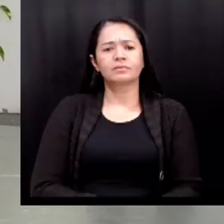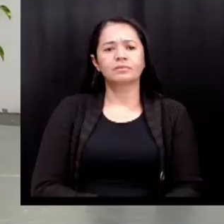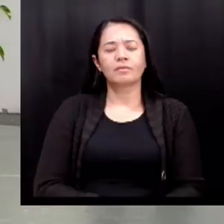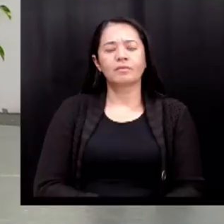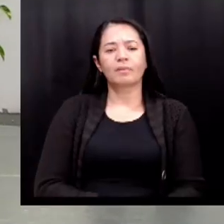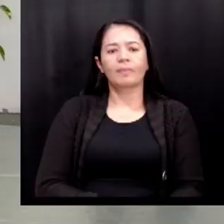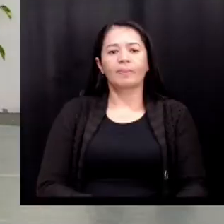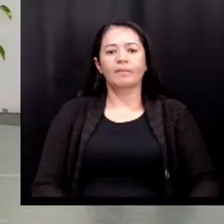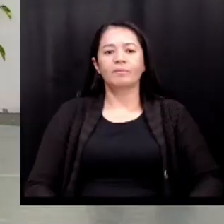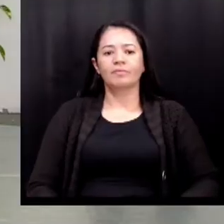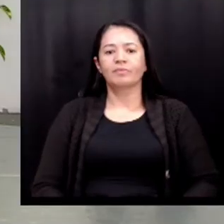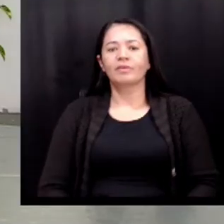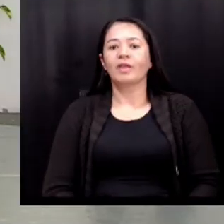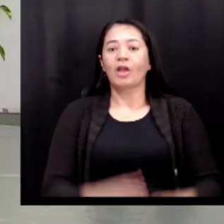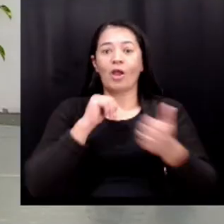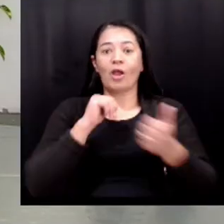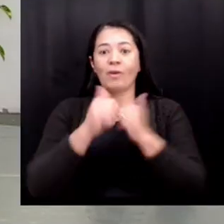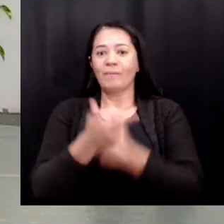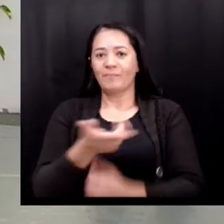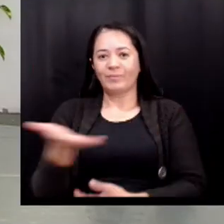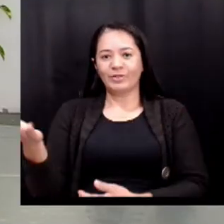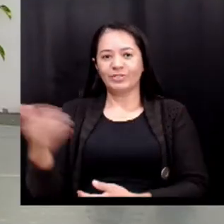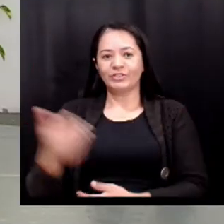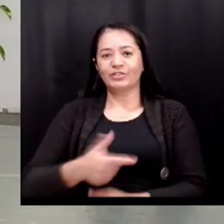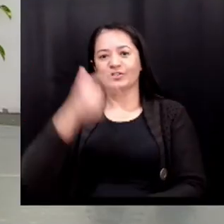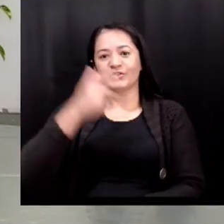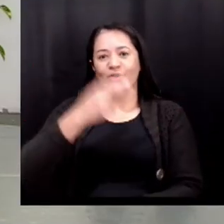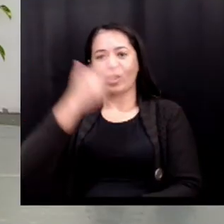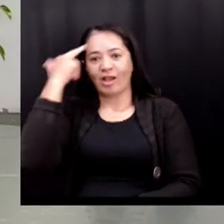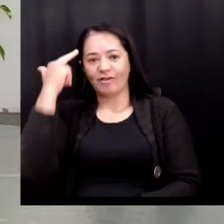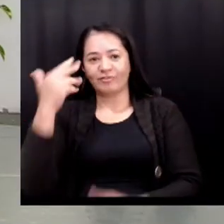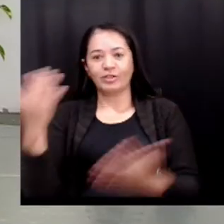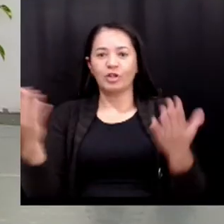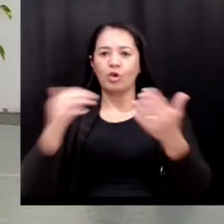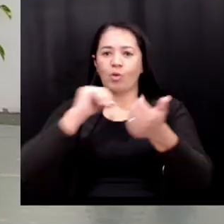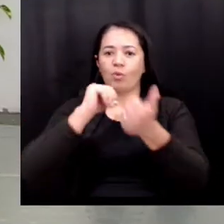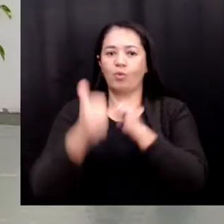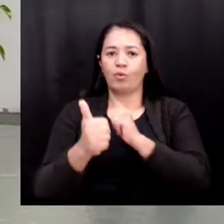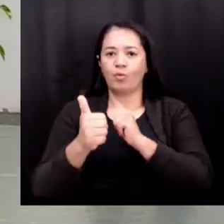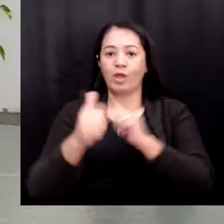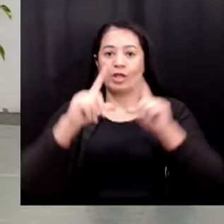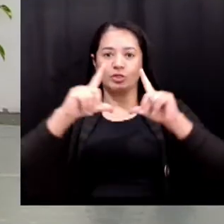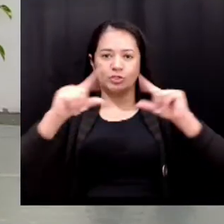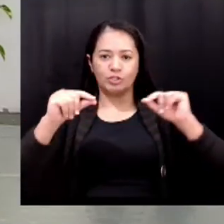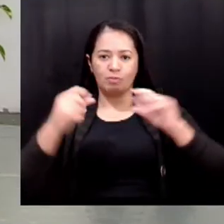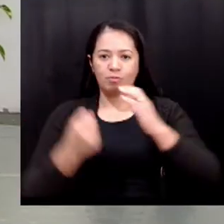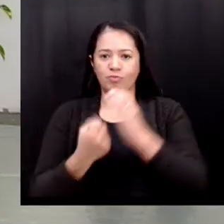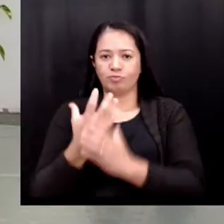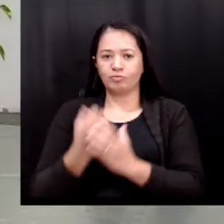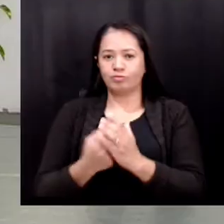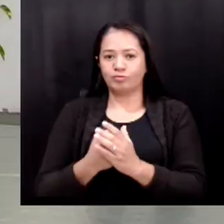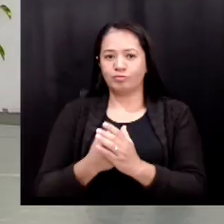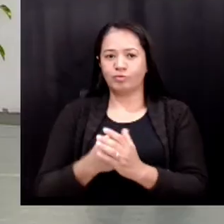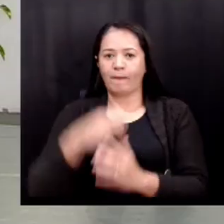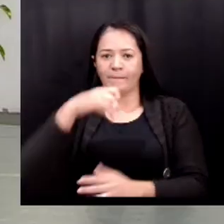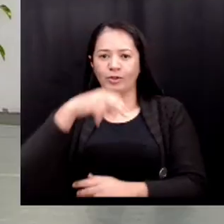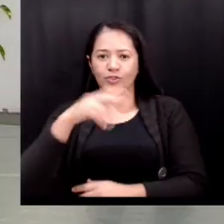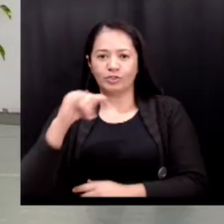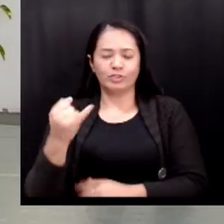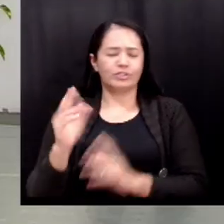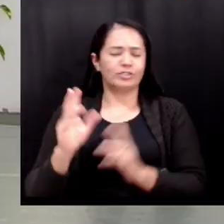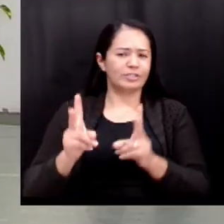Olha o esporte aí, eu sou o Rafael Turati. O tema de hoje é uma arte marcial japonesa criada pelos ninjas. Então, como sempre, a gente começa com